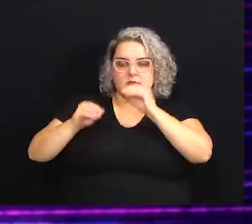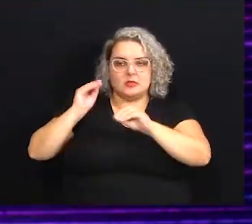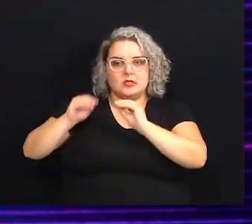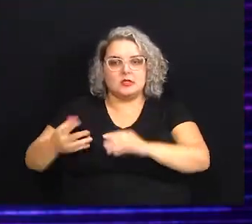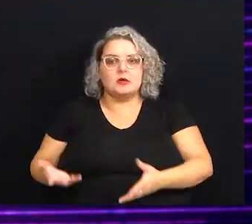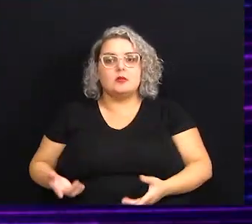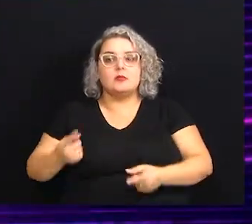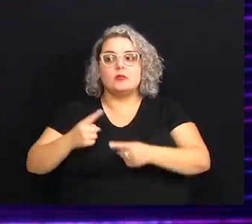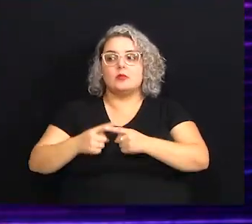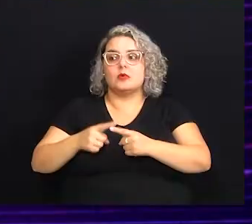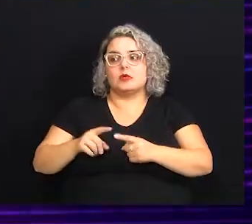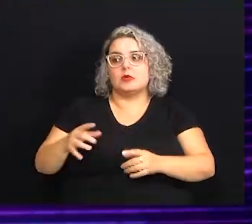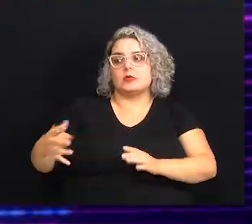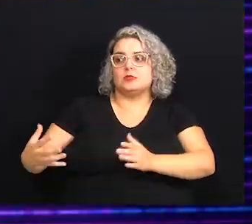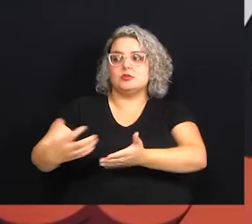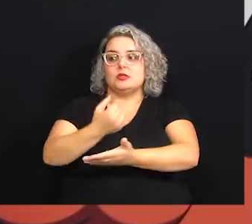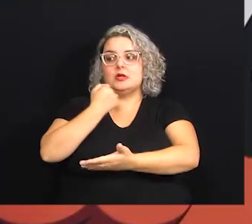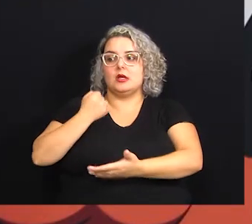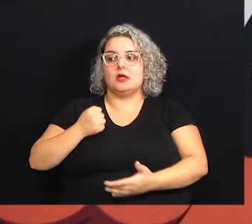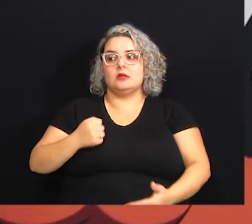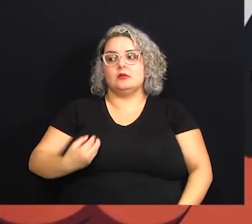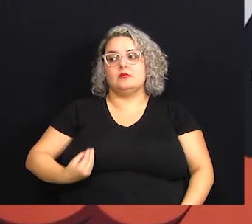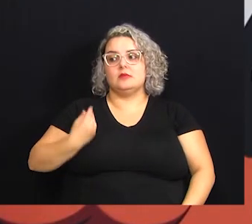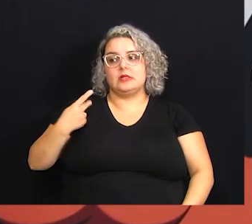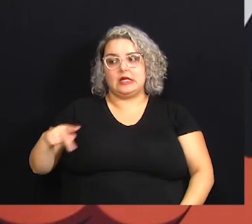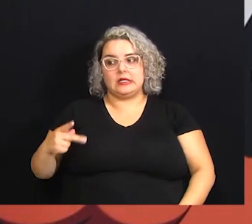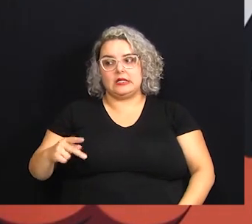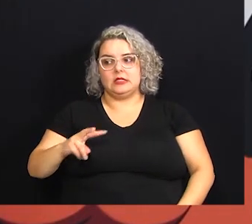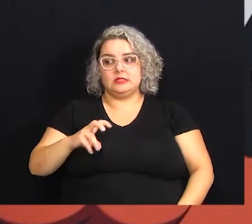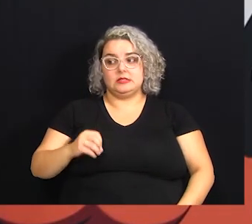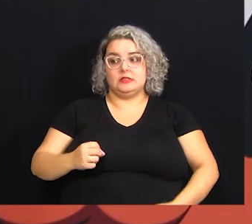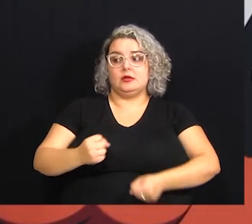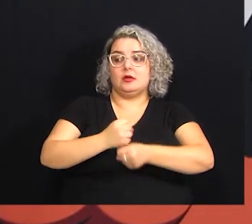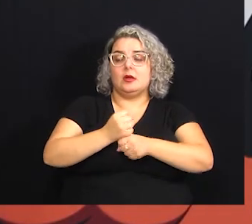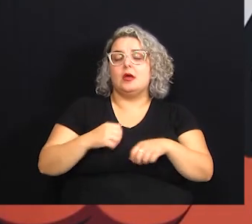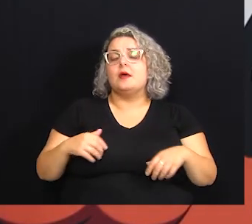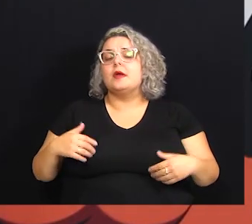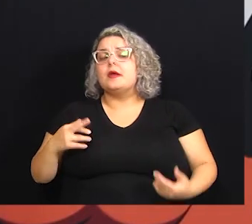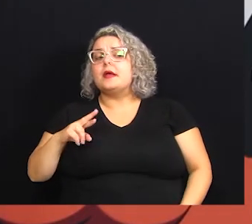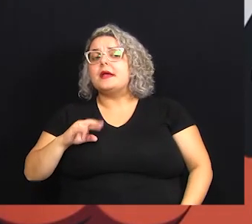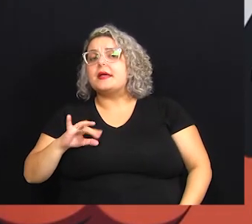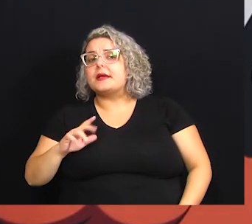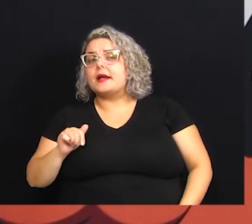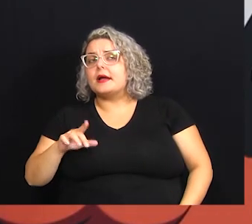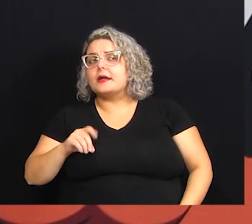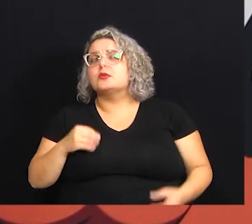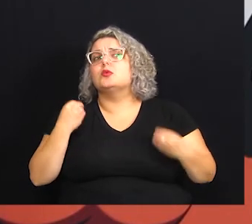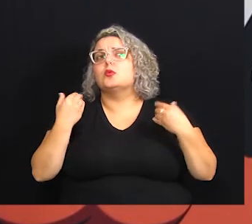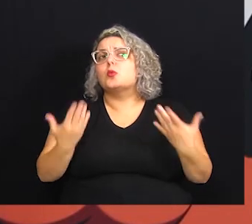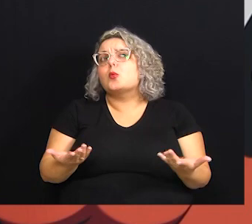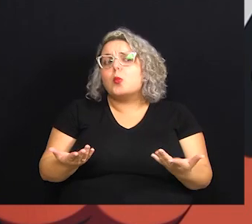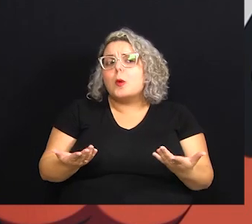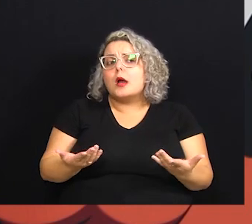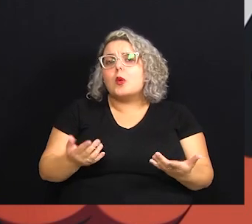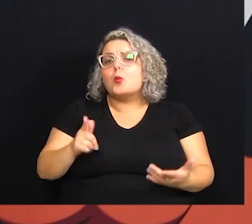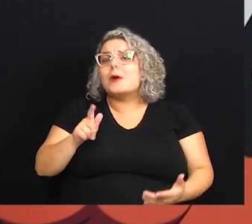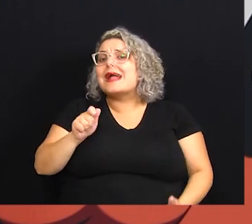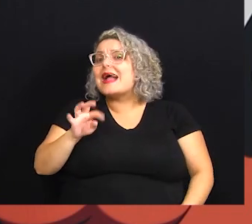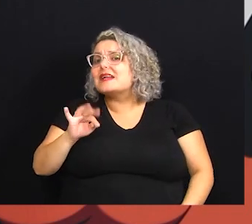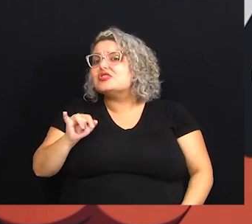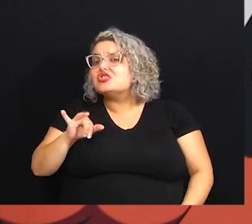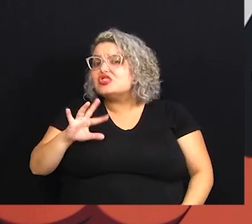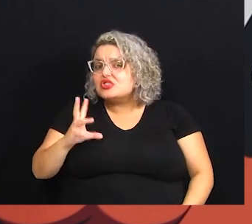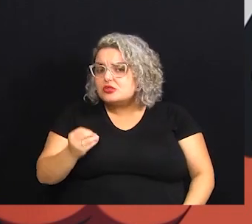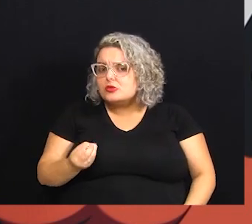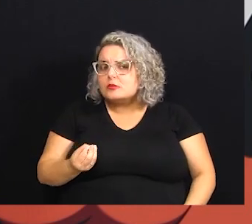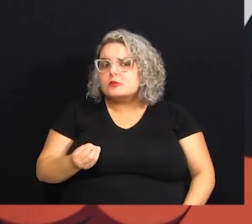ter sido arrancada dela há mais de 50 anos. Agora, Ricardo, qual foi o gatilho, para você trabalhar essa temática da saúde